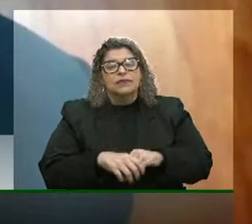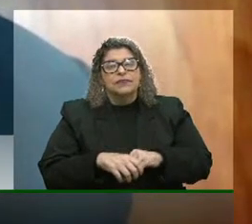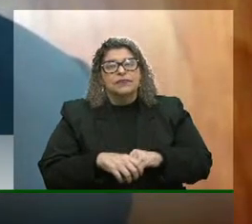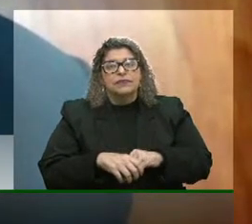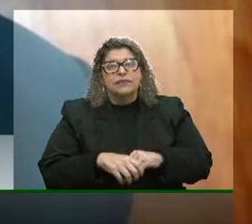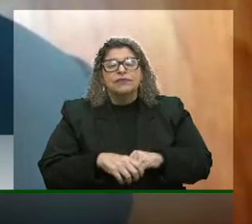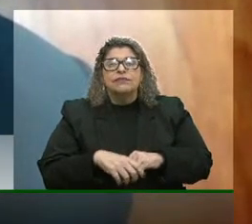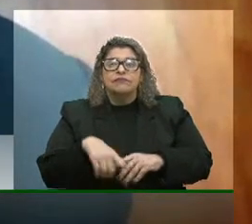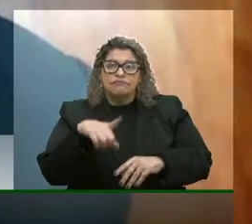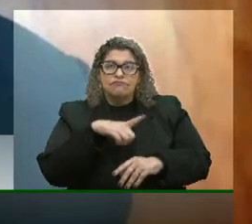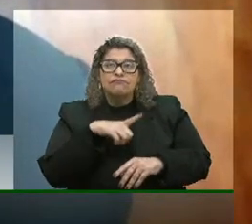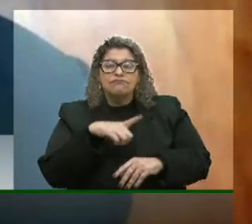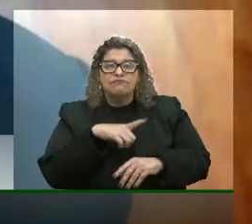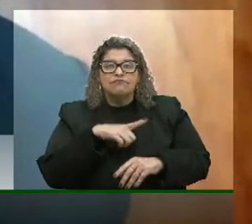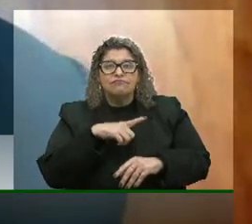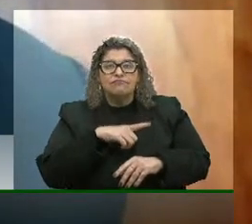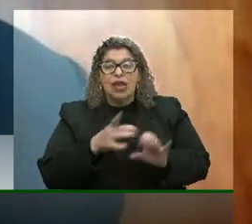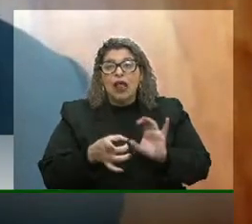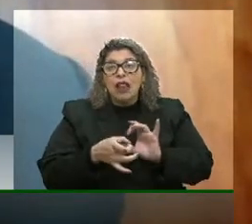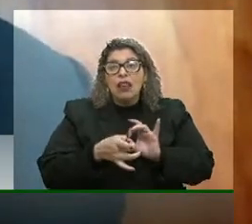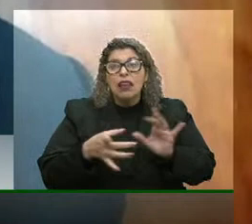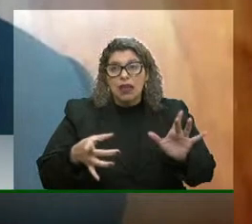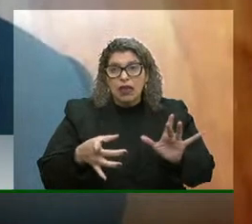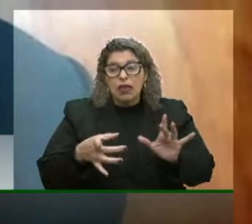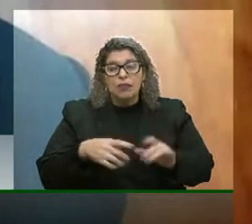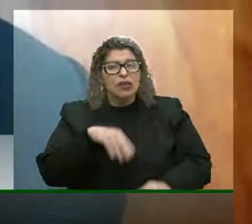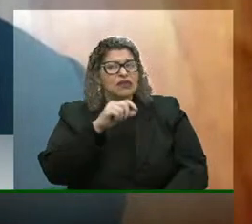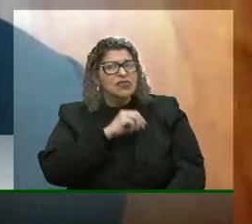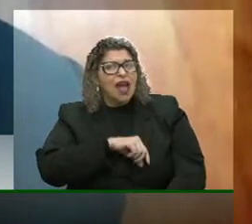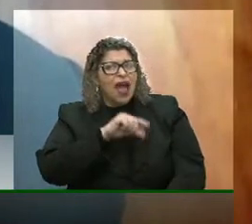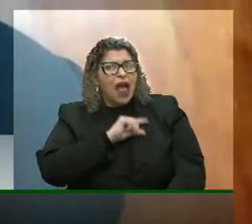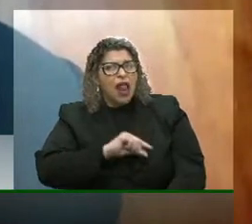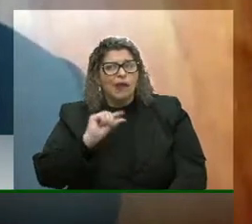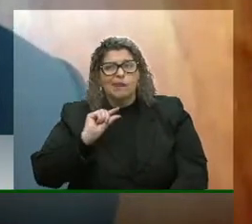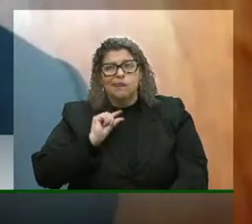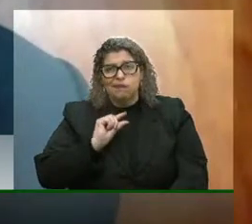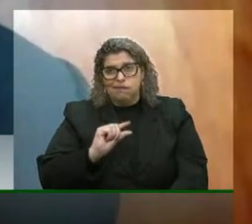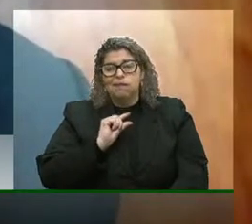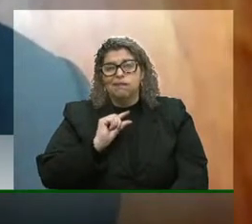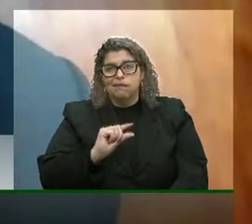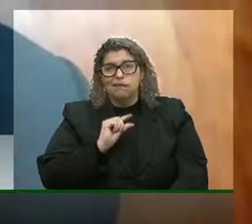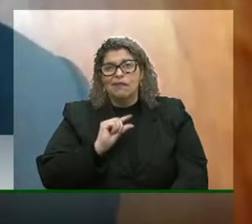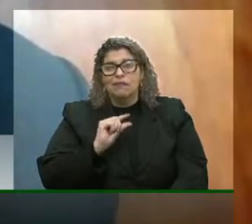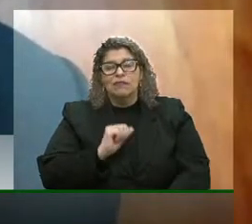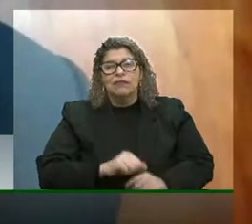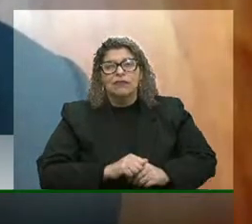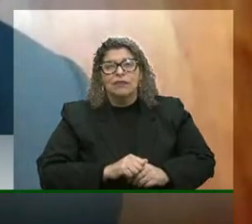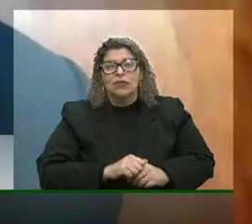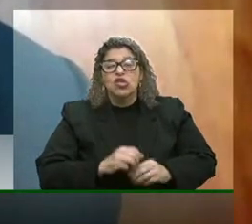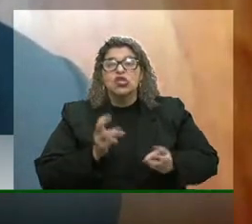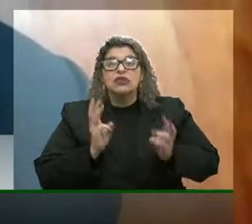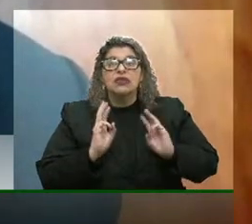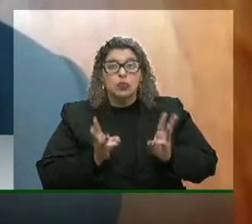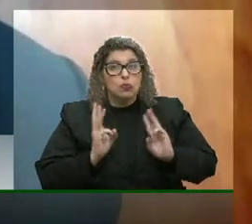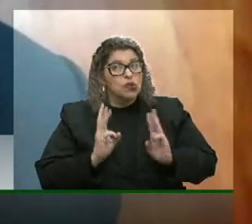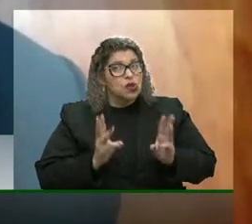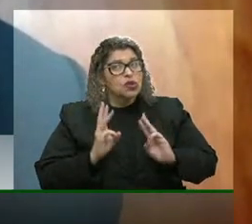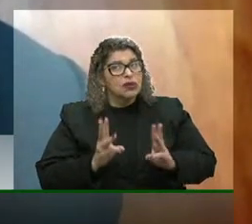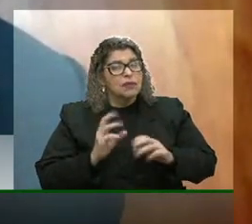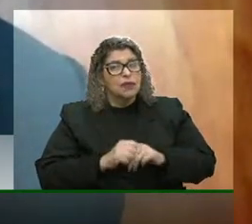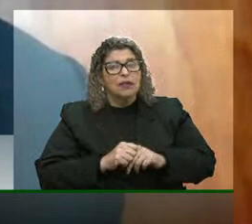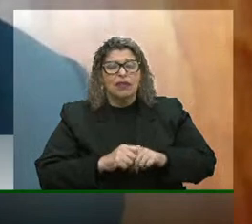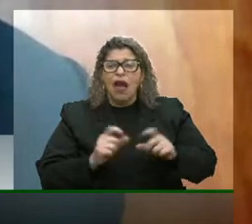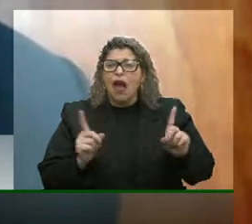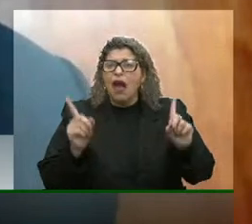nós temos aqui o passo livre para as famílias de baixíssima renda aqui na região metropolitana, e que os transportadores também estão em